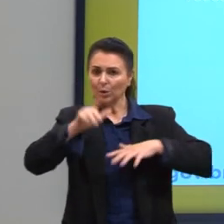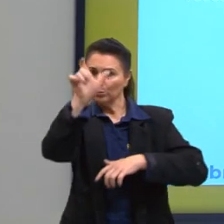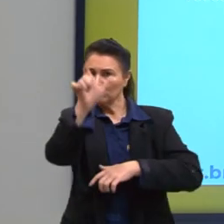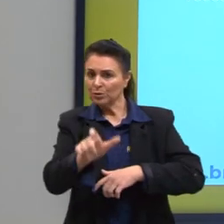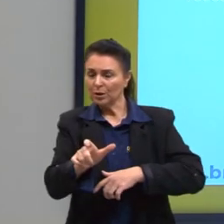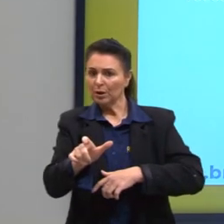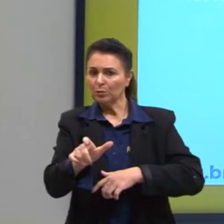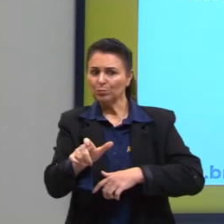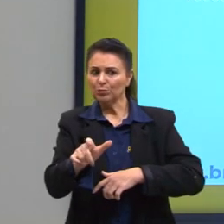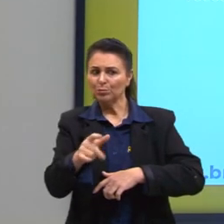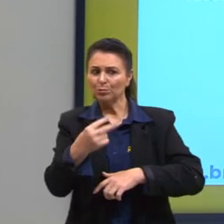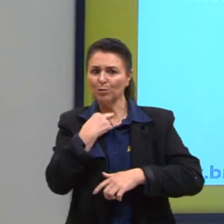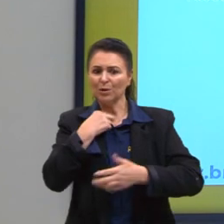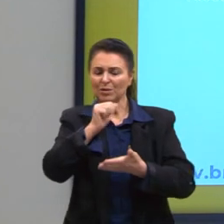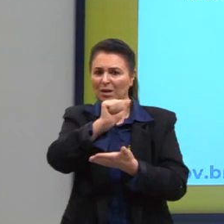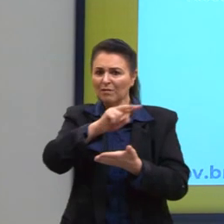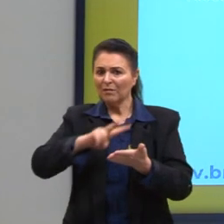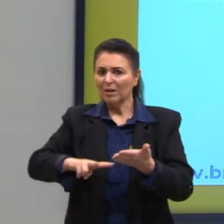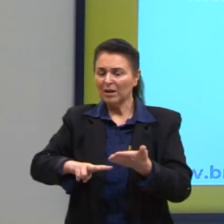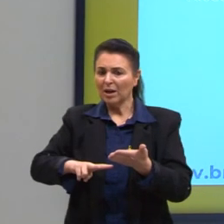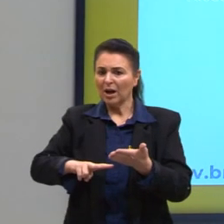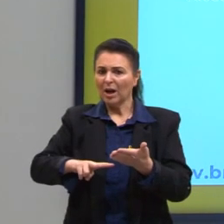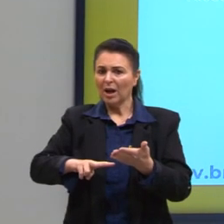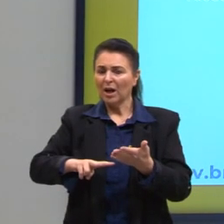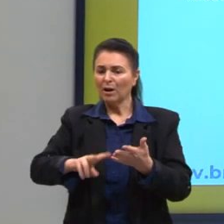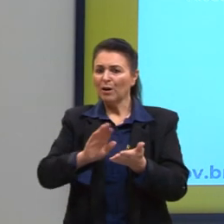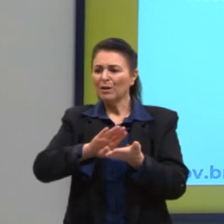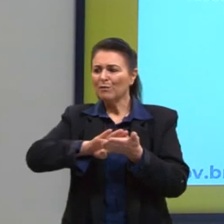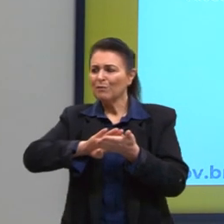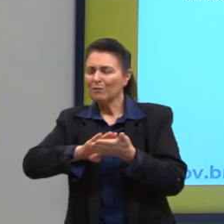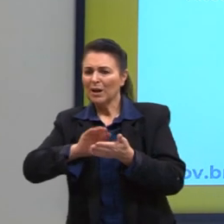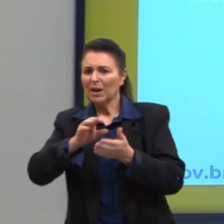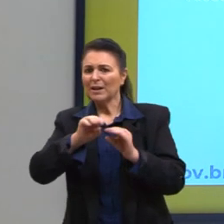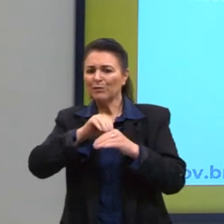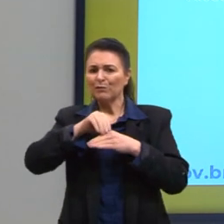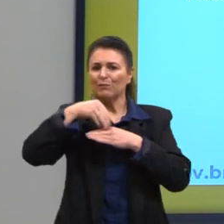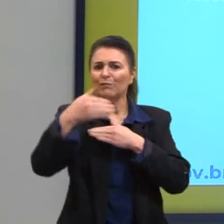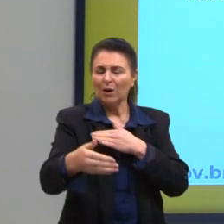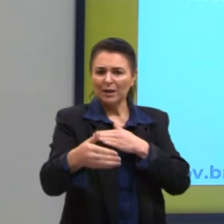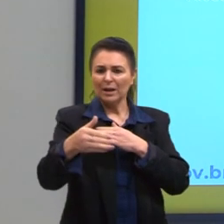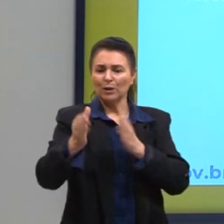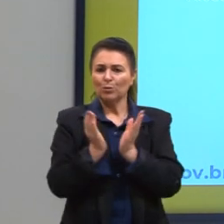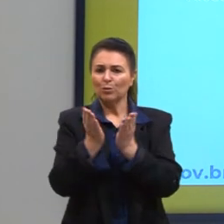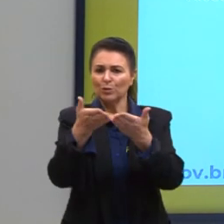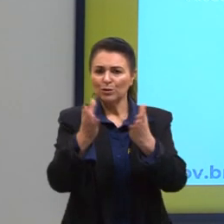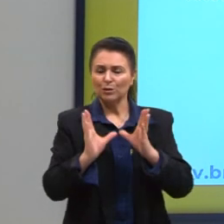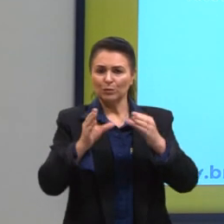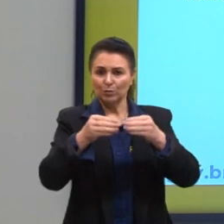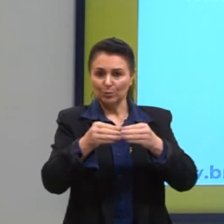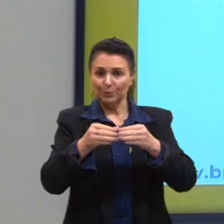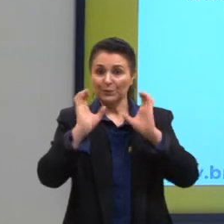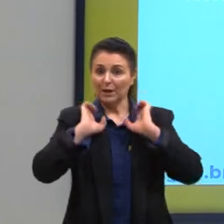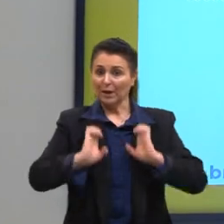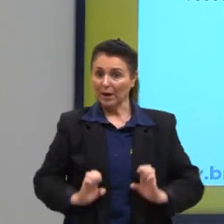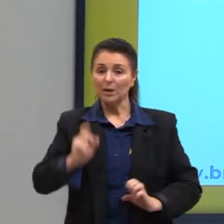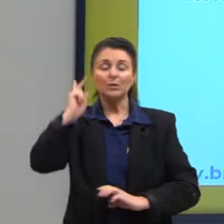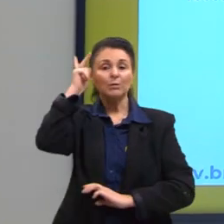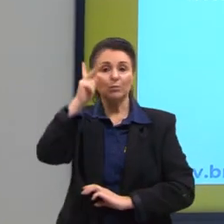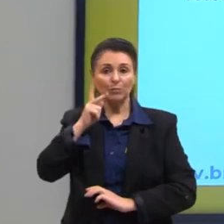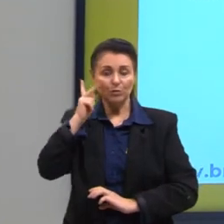pode mais ser vista é avaliada a fora da relação social coletiva desse modo a ética se entrelaça necessariamente com a